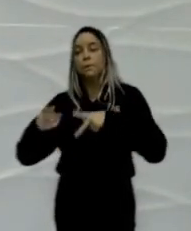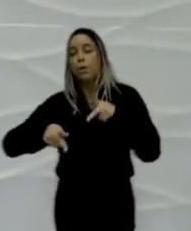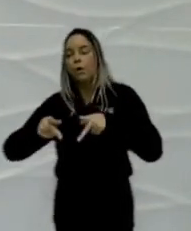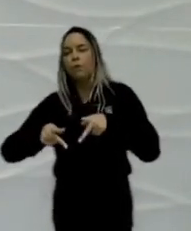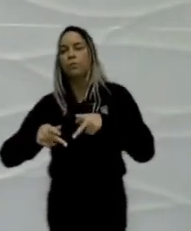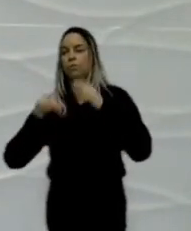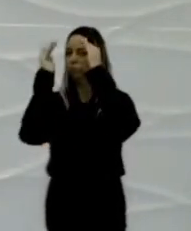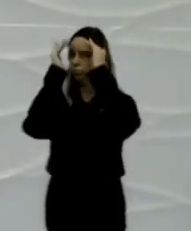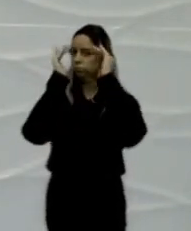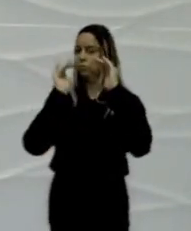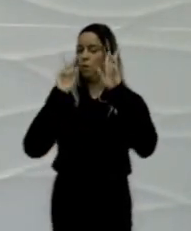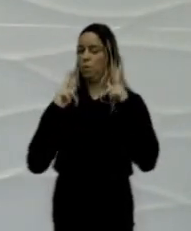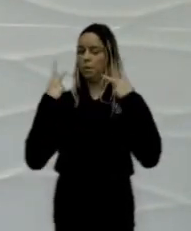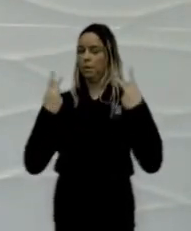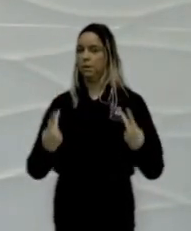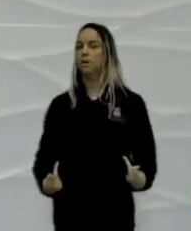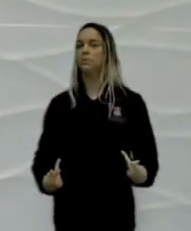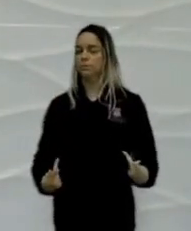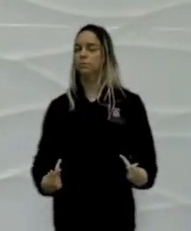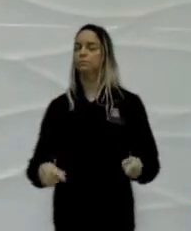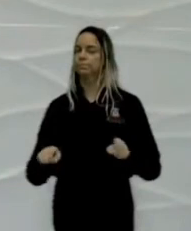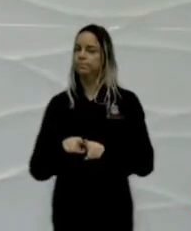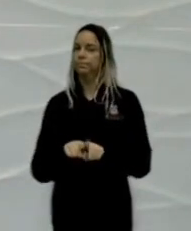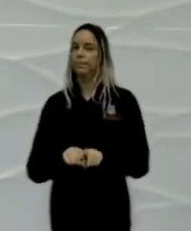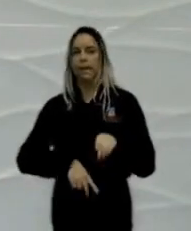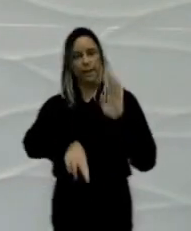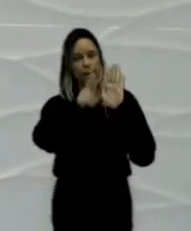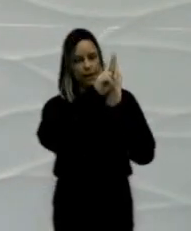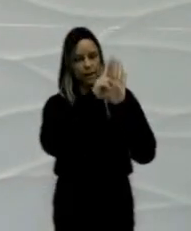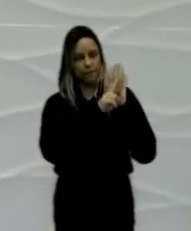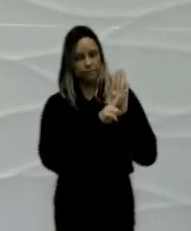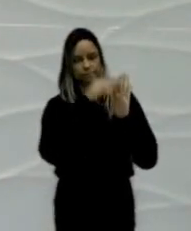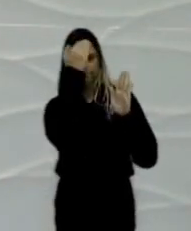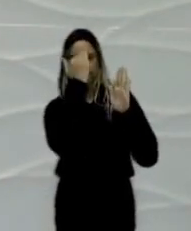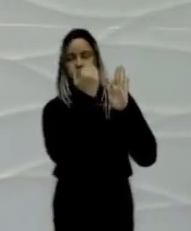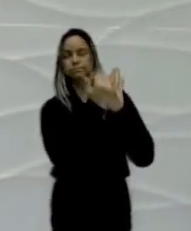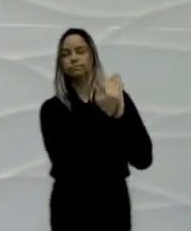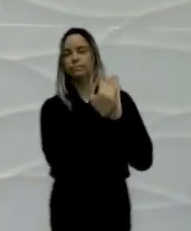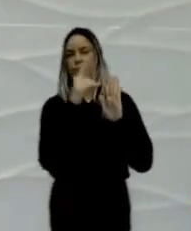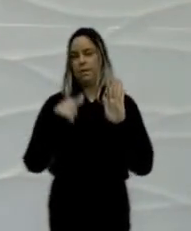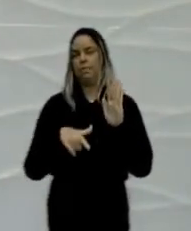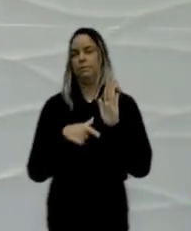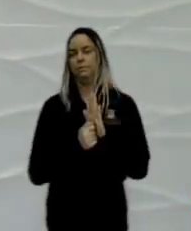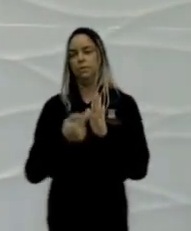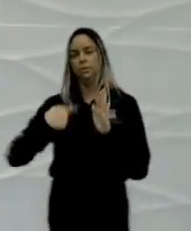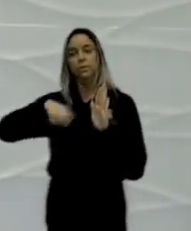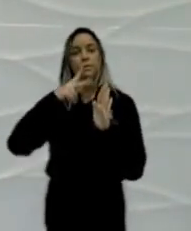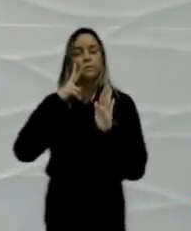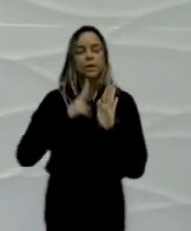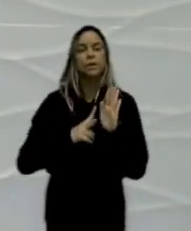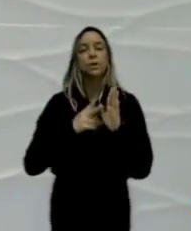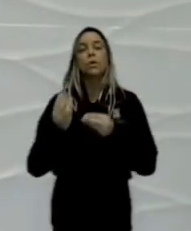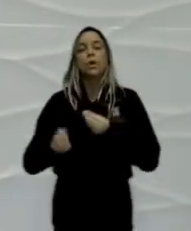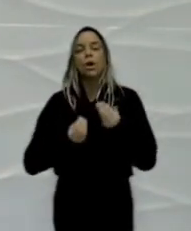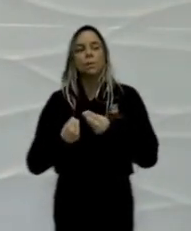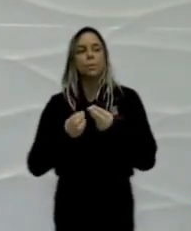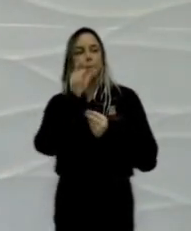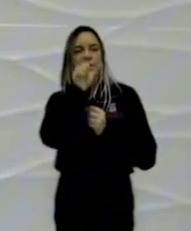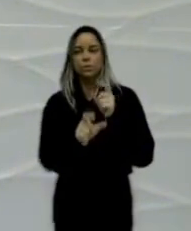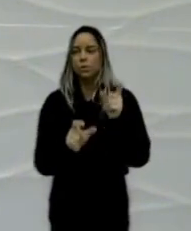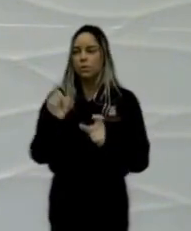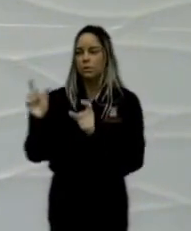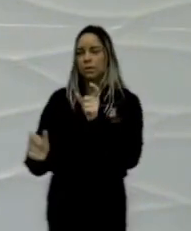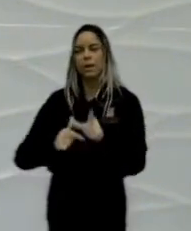pessoas com urbanidade. E isso tem sido regra na UNATRAN. A gente tem visto que o pessoal tem tratado